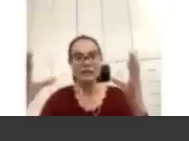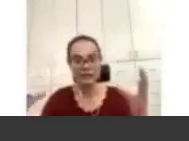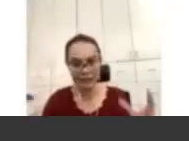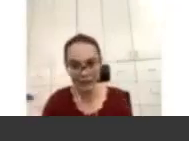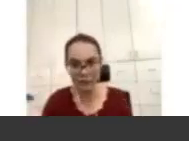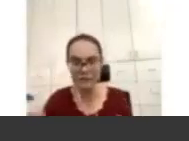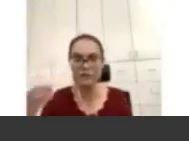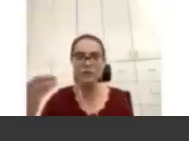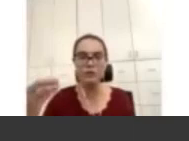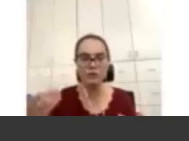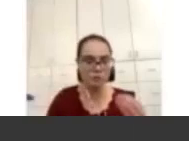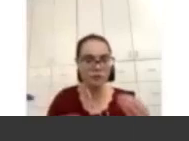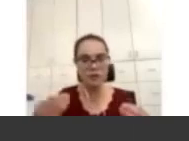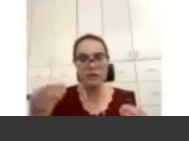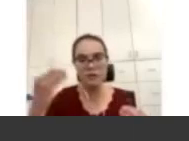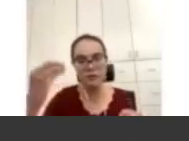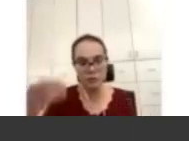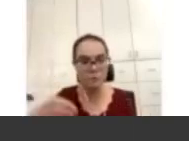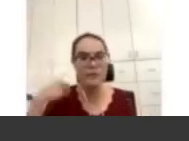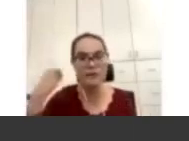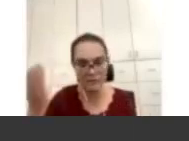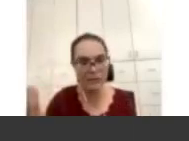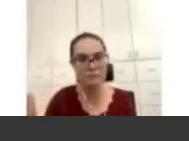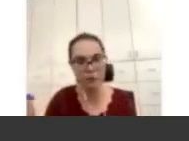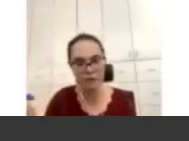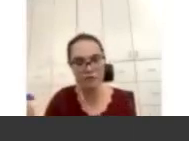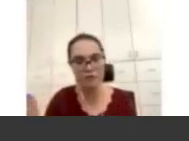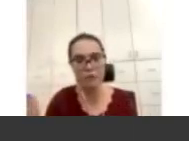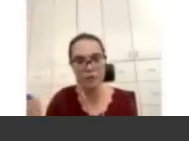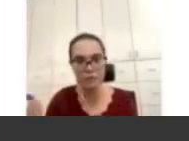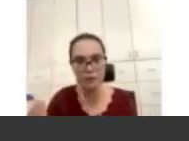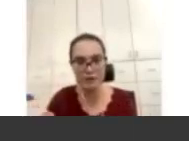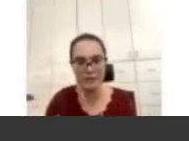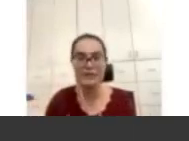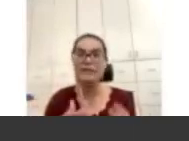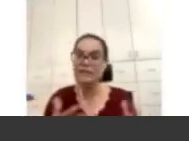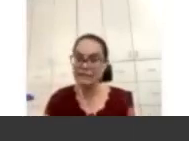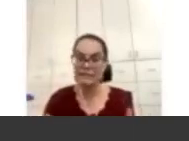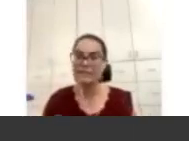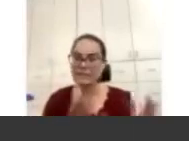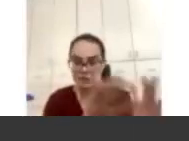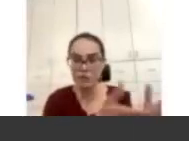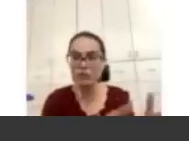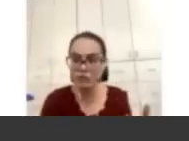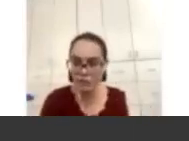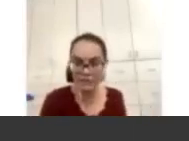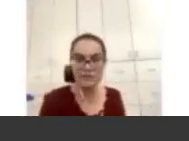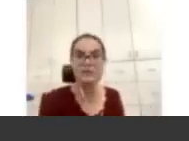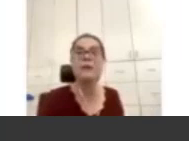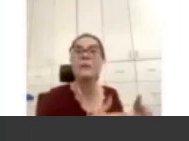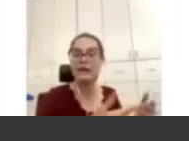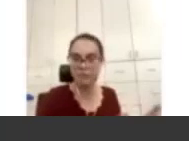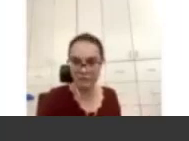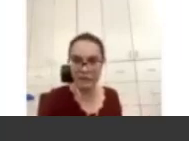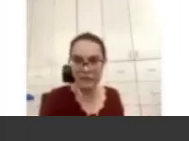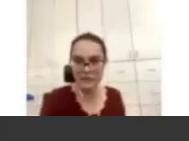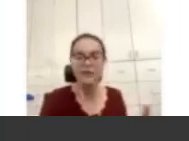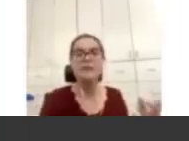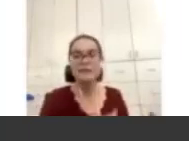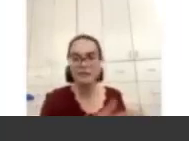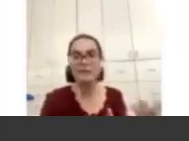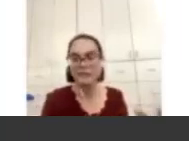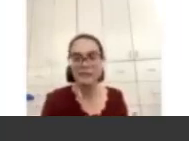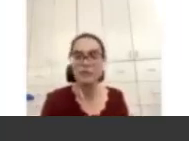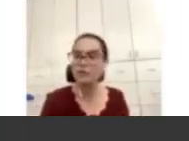realmente integral, fazendo com que os profissionais de saúde pensem na hipótese de monkeypox, sem se esquecer das outras doenças que são mais